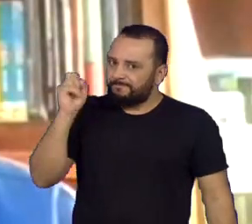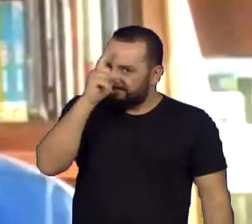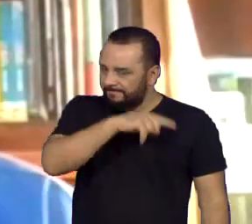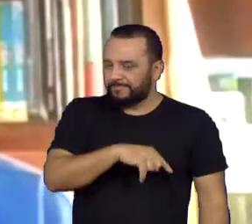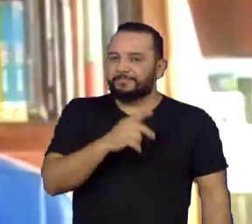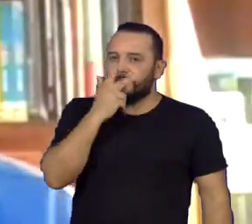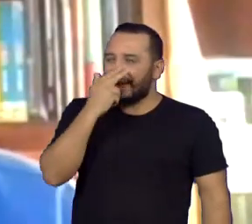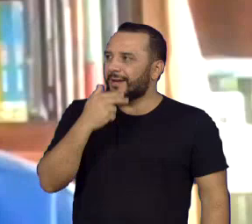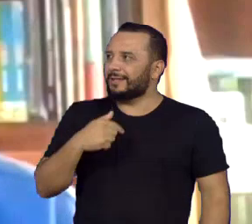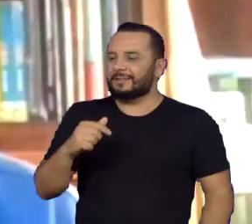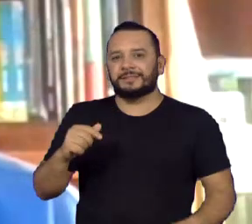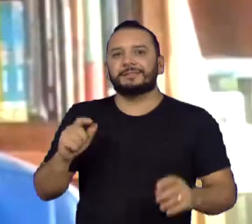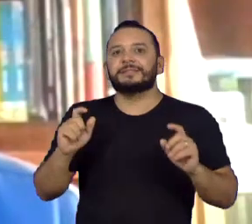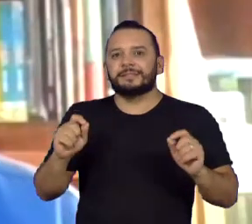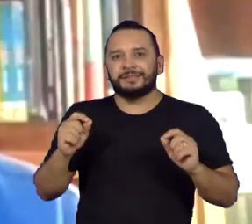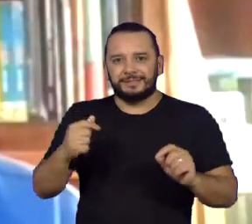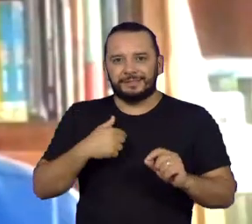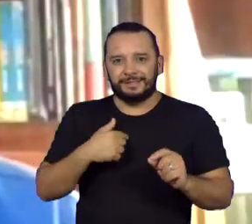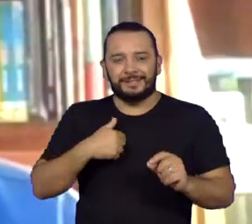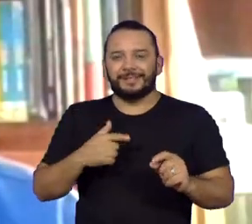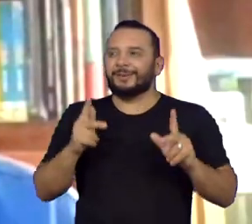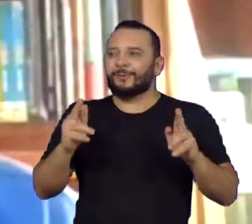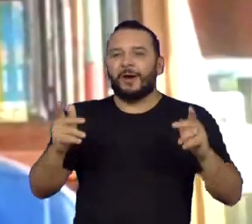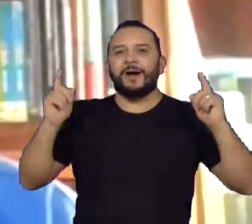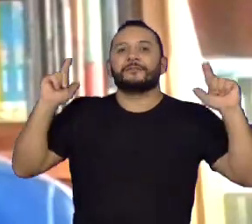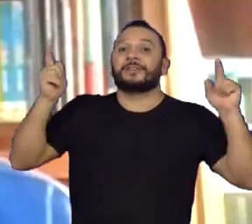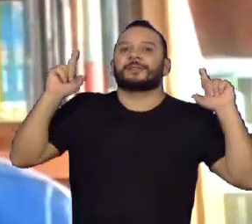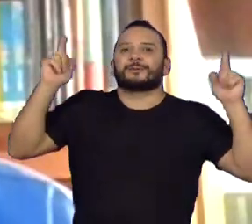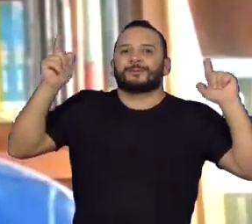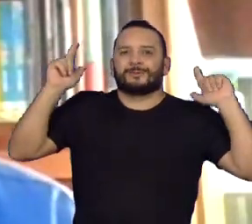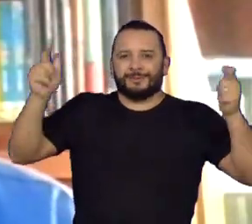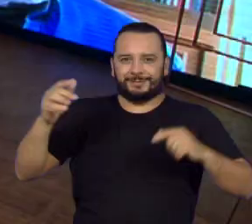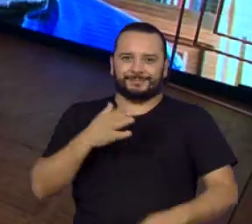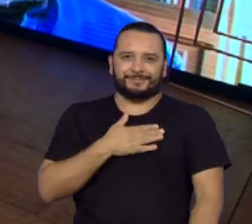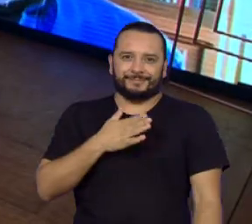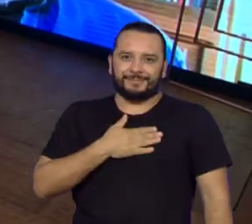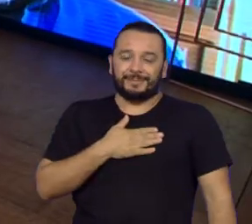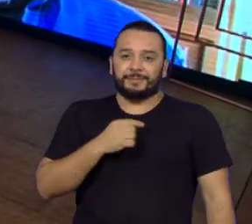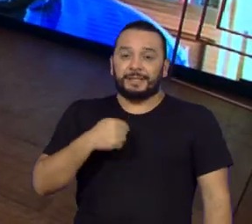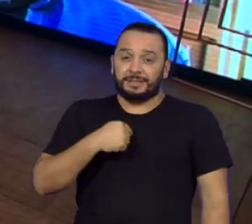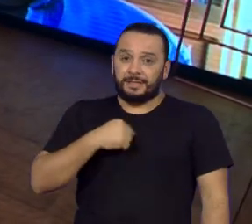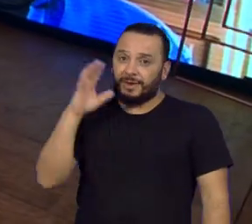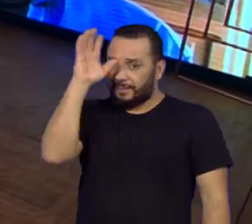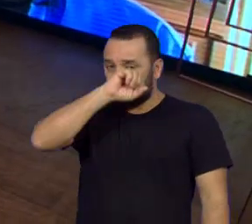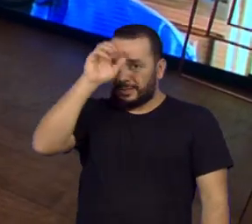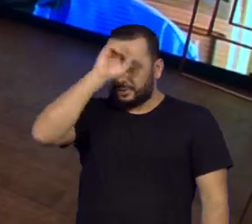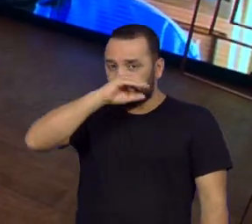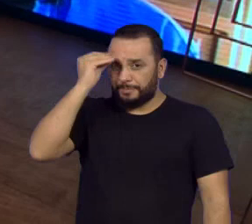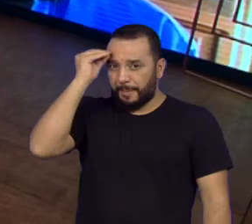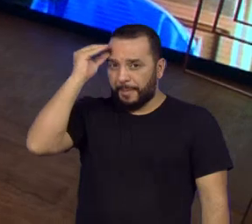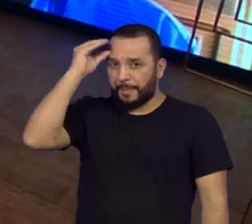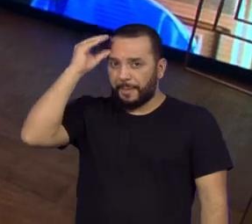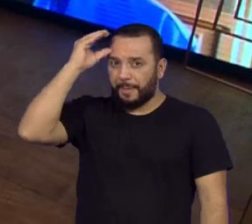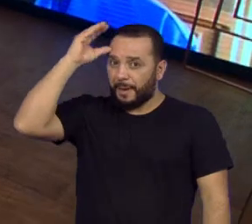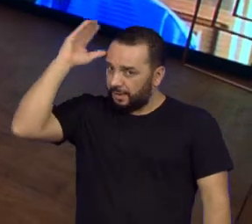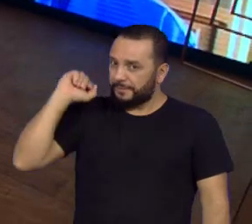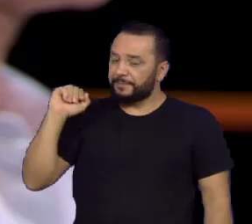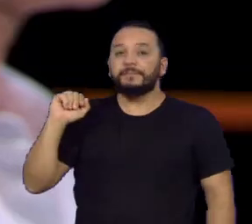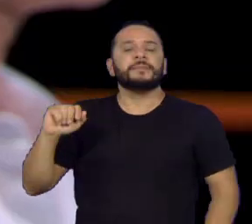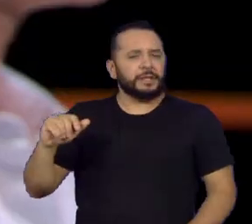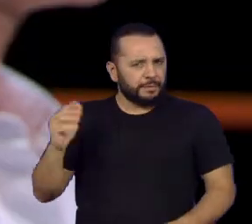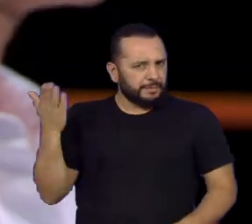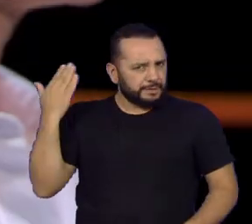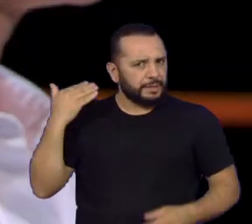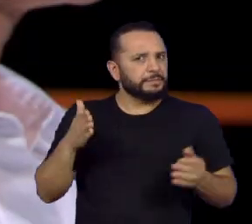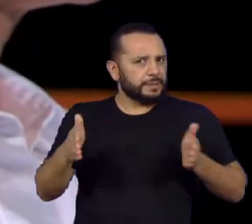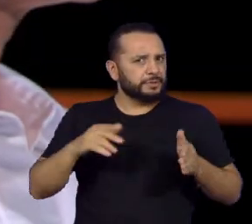essa aventura também foi muito enriquecedora, né? Porque eu enfrentei dois tipos de problemas naquele período.